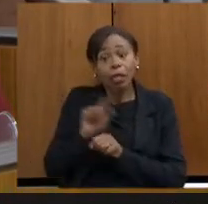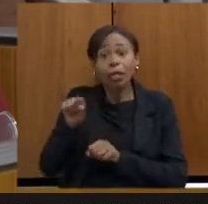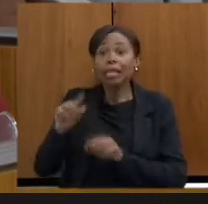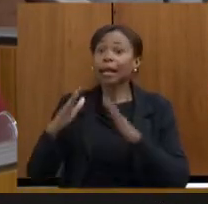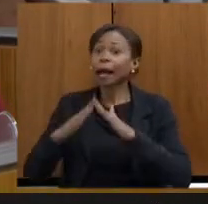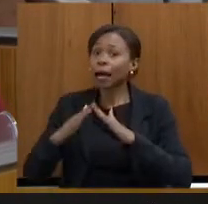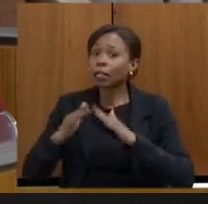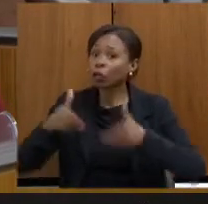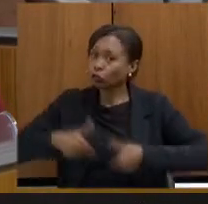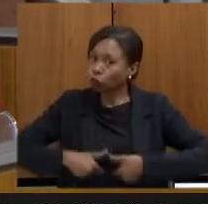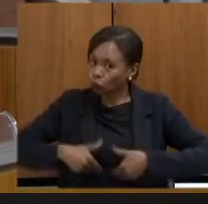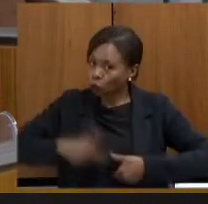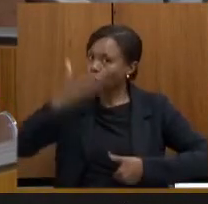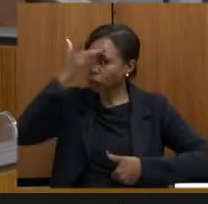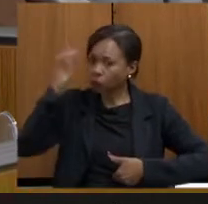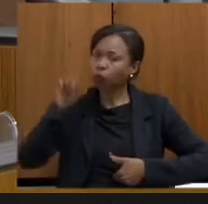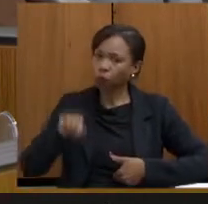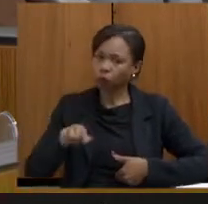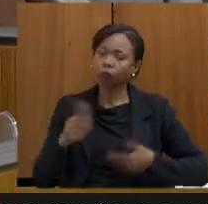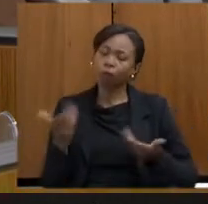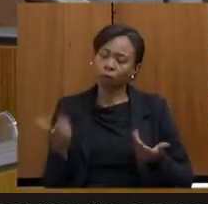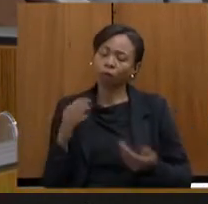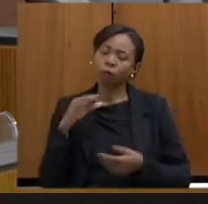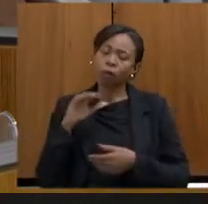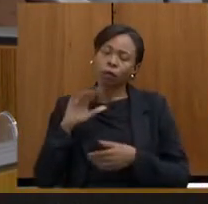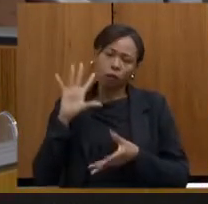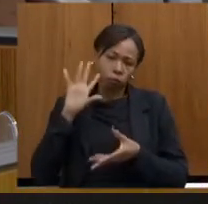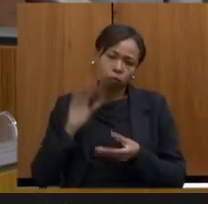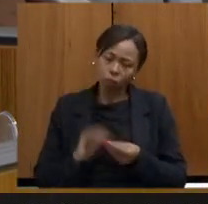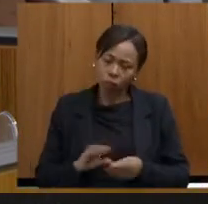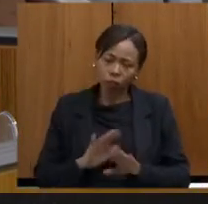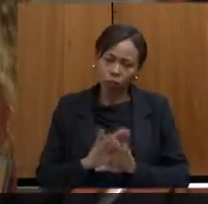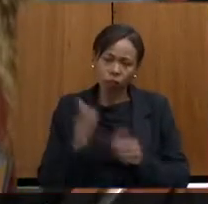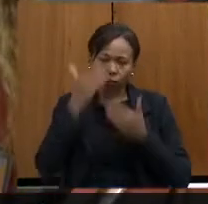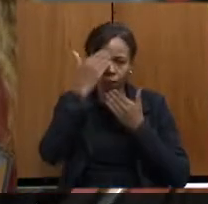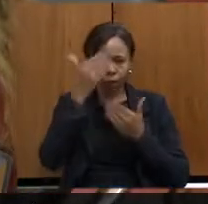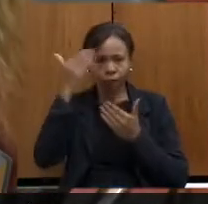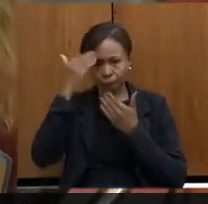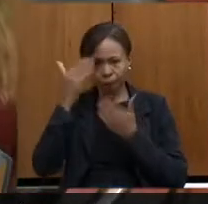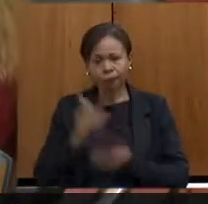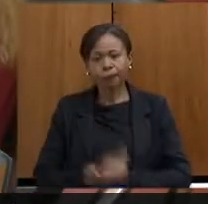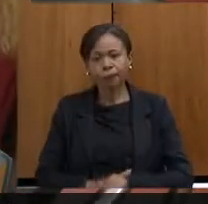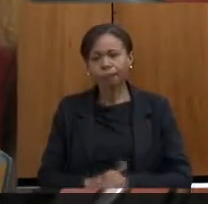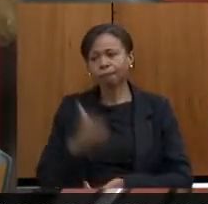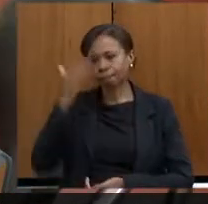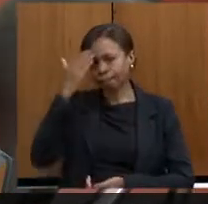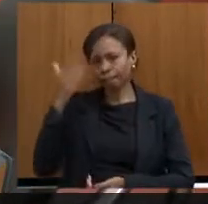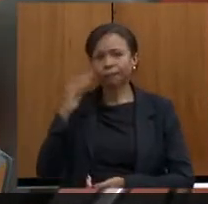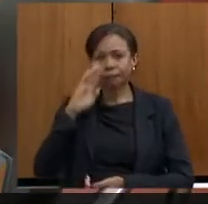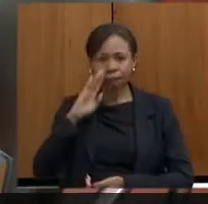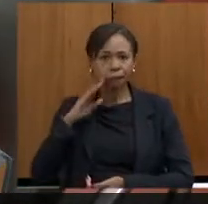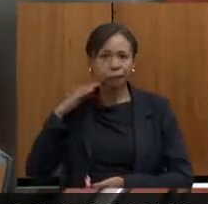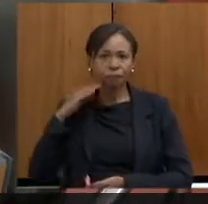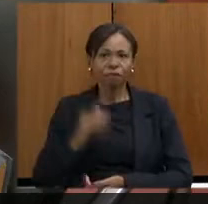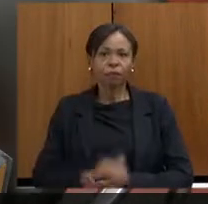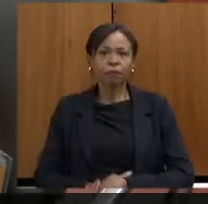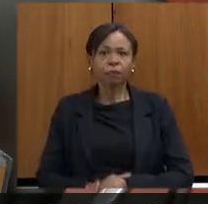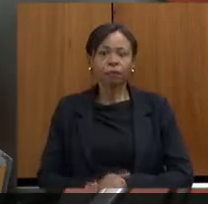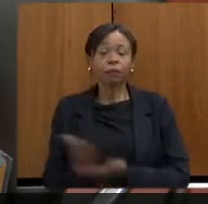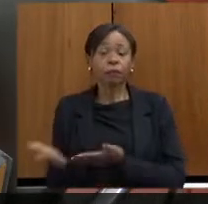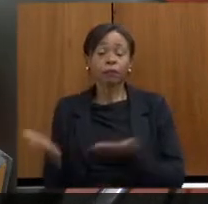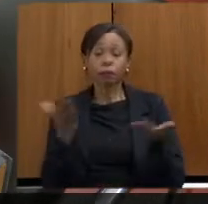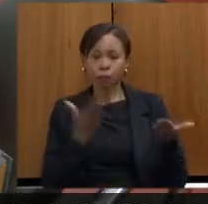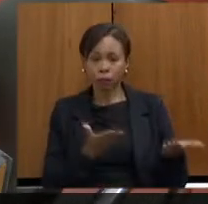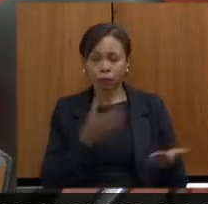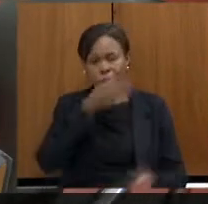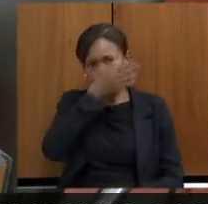Então, é uma rápida consideração. Obrigada, presidenta. Obrigada, secretária. Obrigada, deputada Beatriz Cerqueira. Passo agora